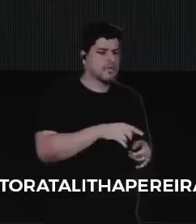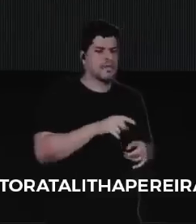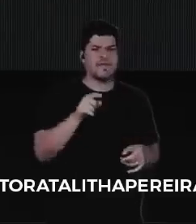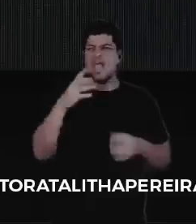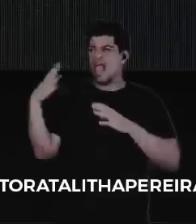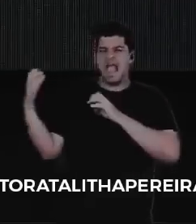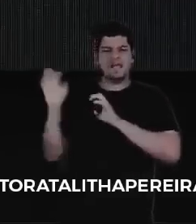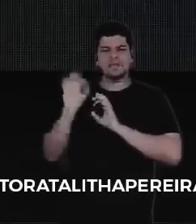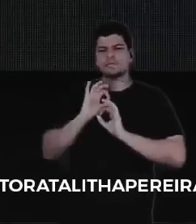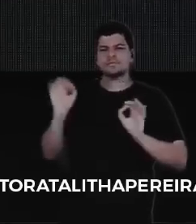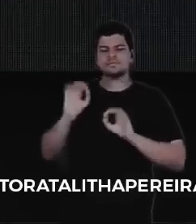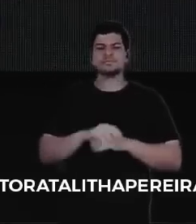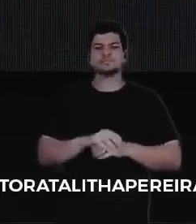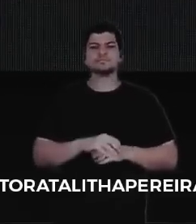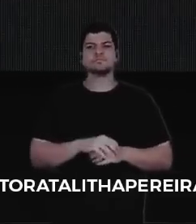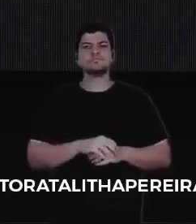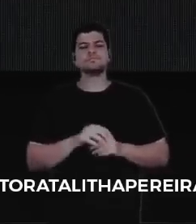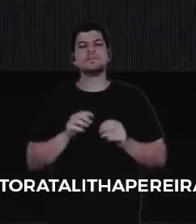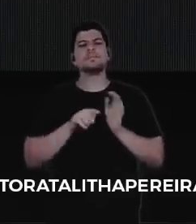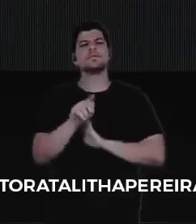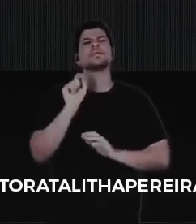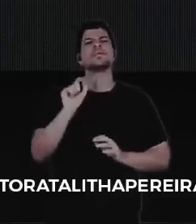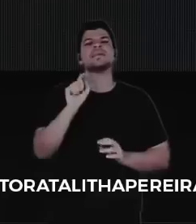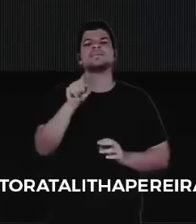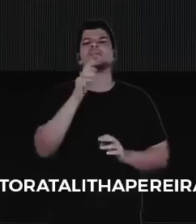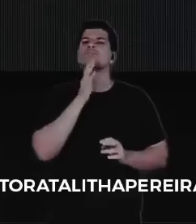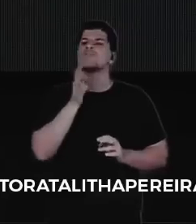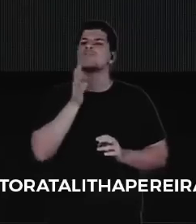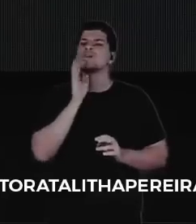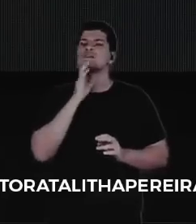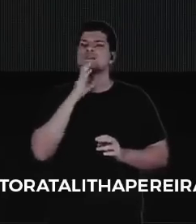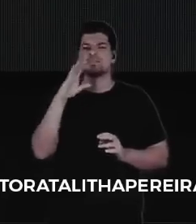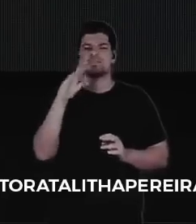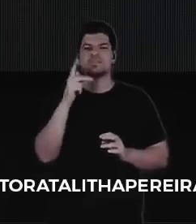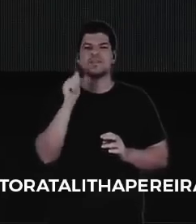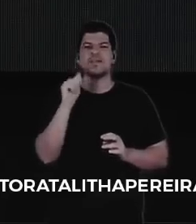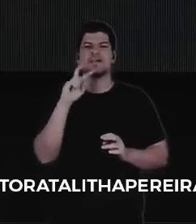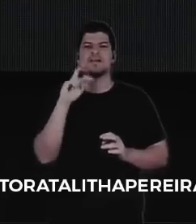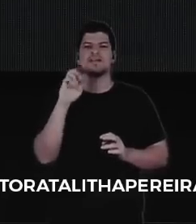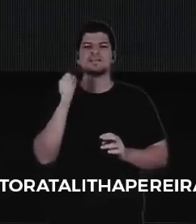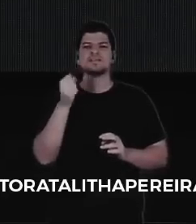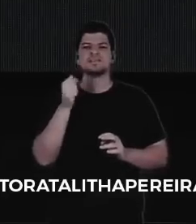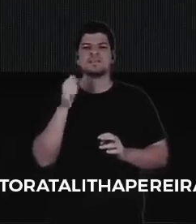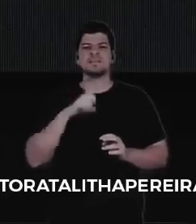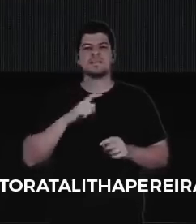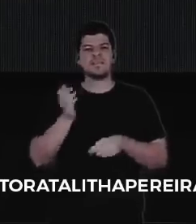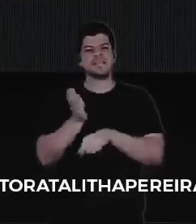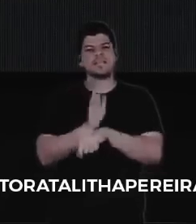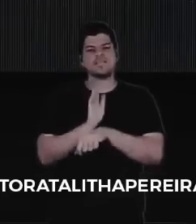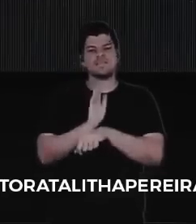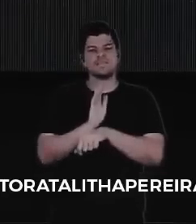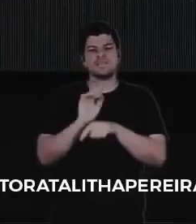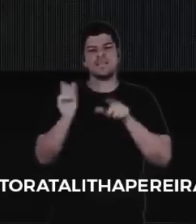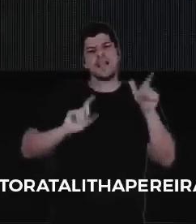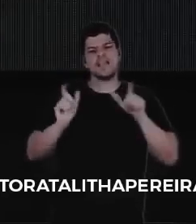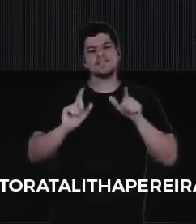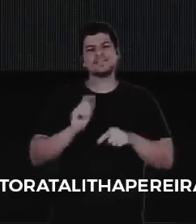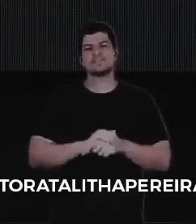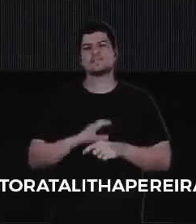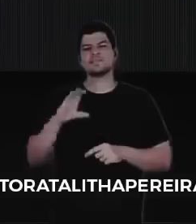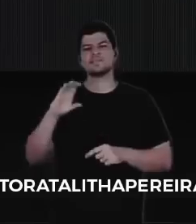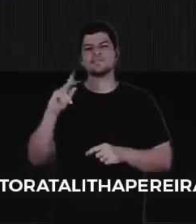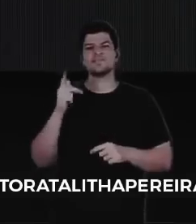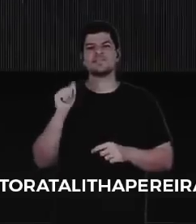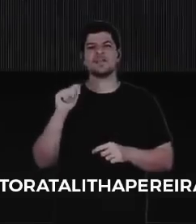Quem é que assistia Chaves? Estou até com medo de fazer essas perguntas. Meu Deus.